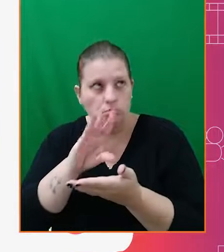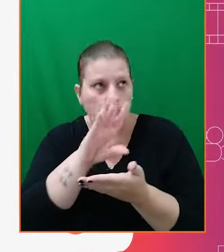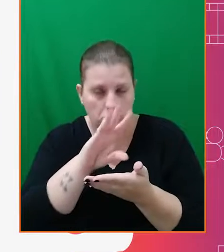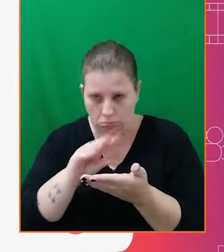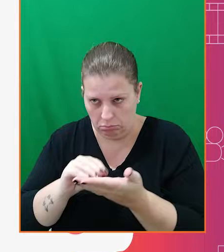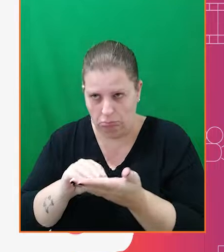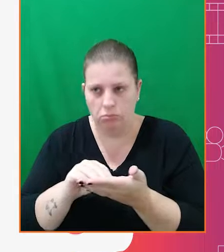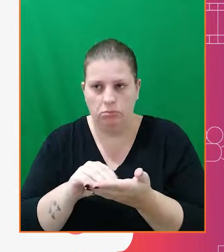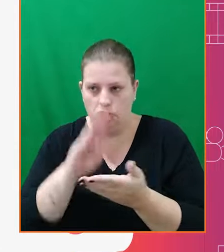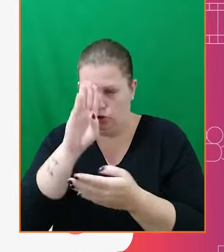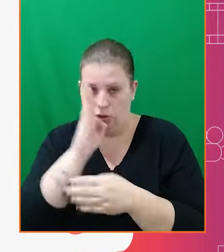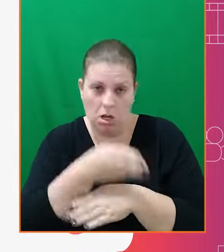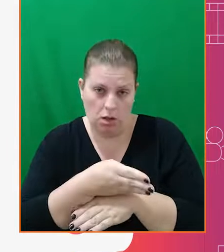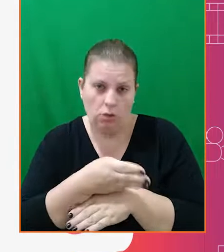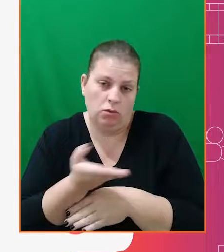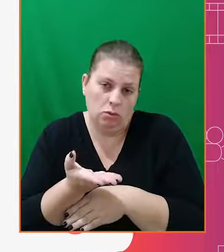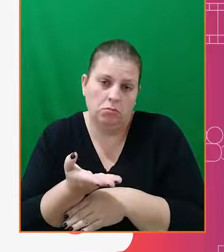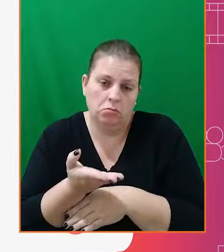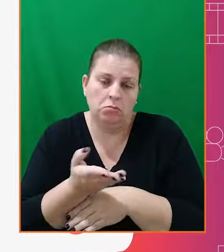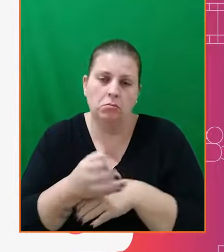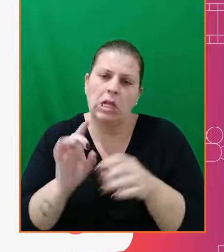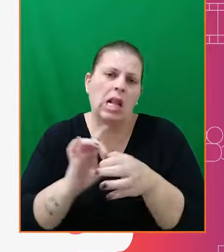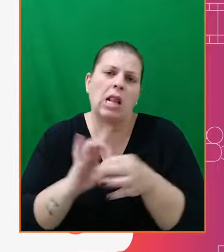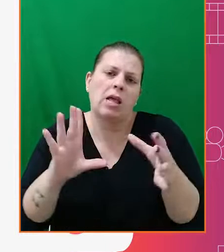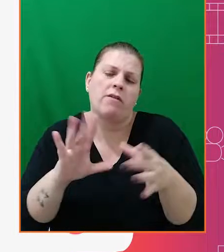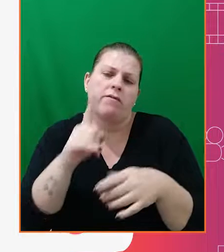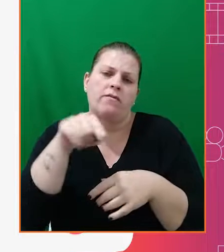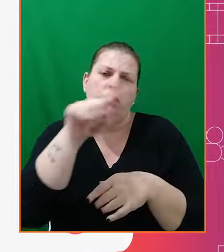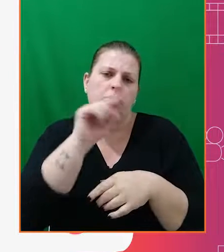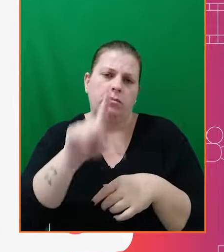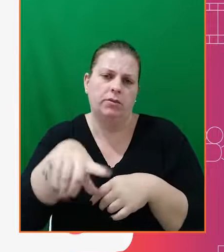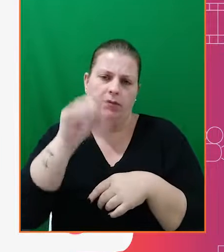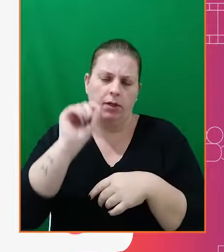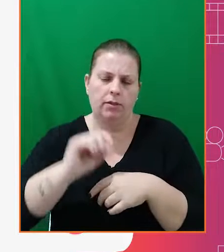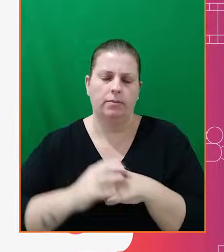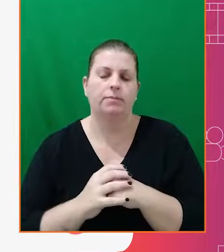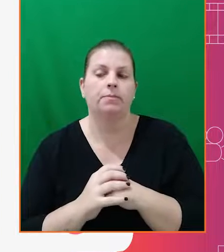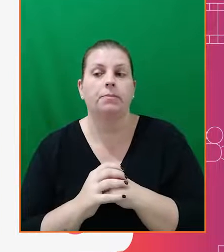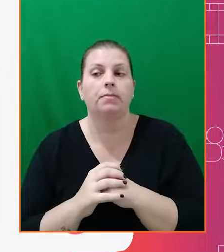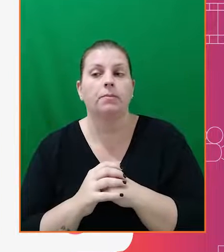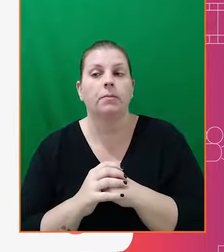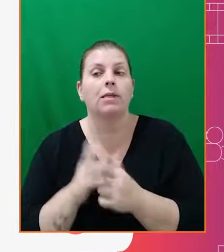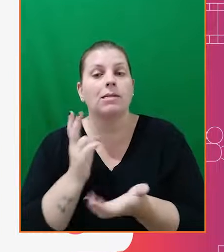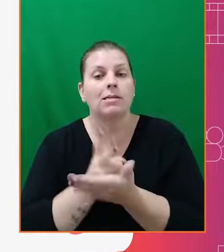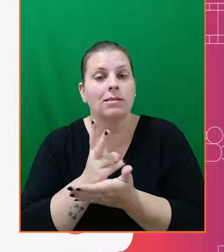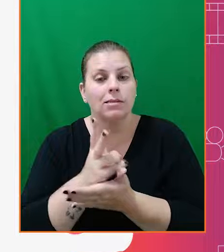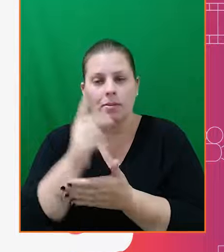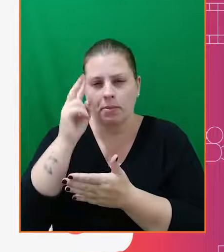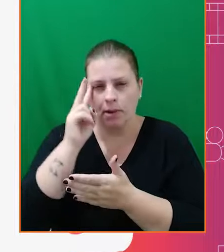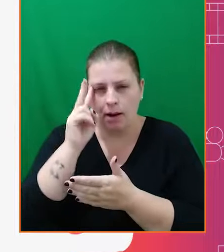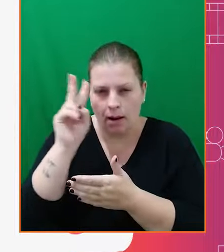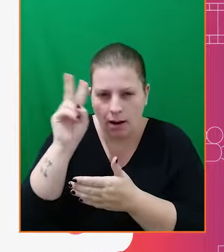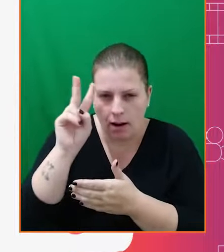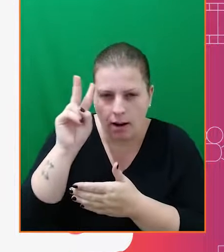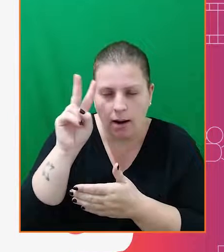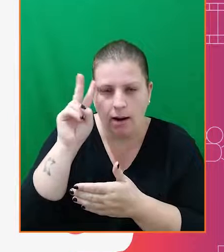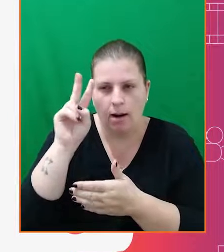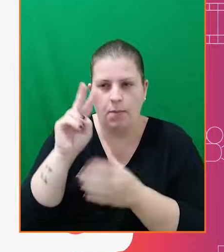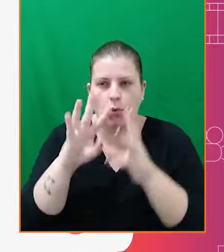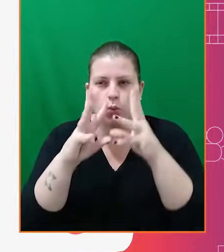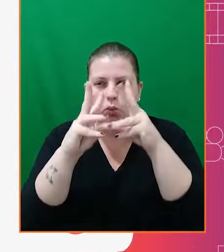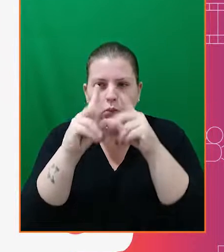olho. Aqui no caso eu vou fazer a olho, tá? Fiquem livres para fazer como vocês preferirem. Lembrem-se que todas